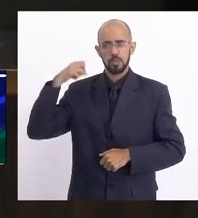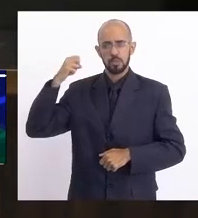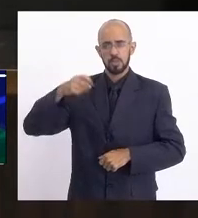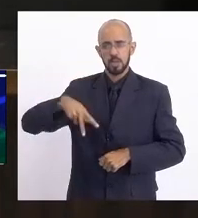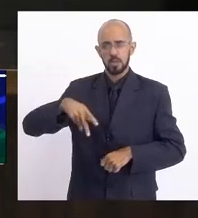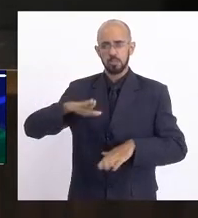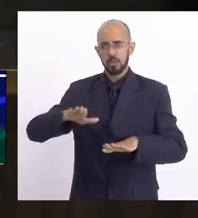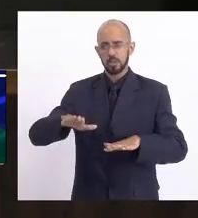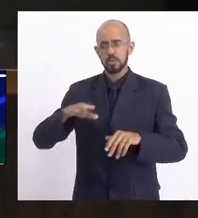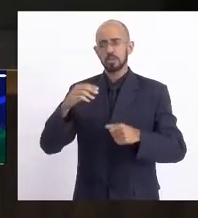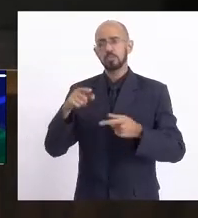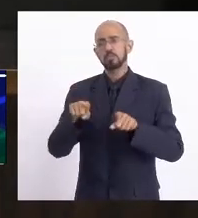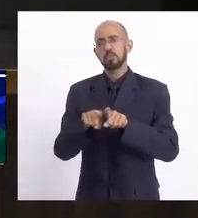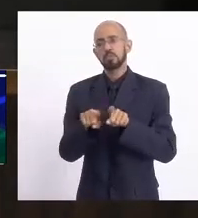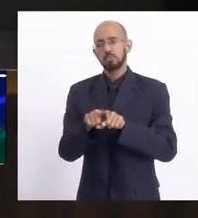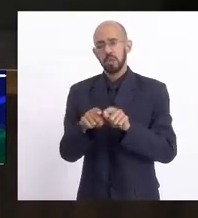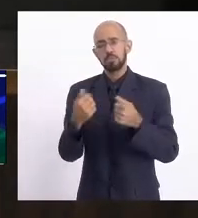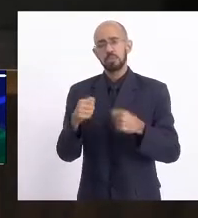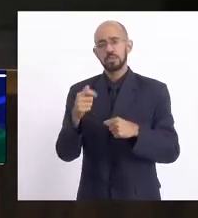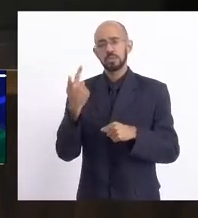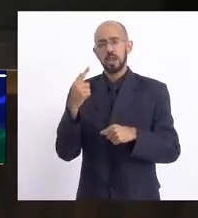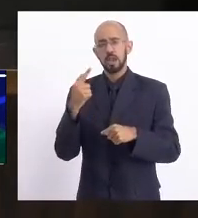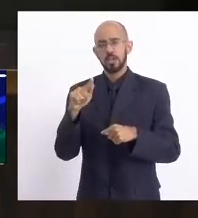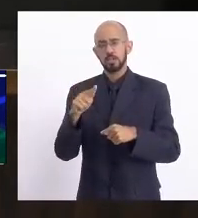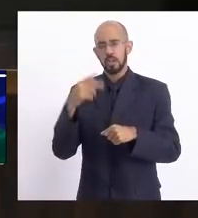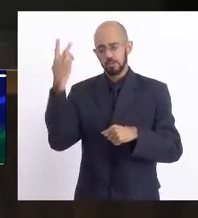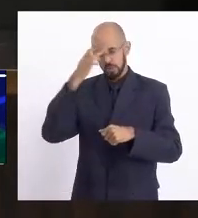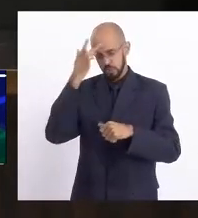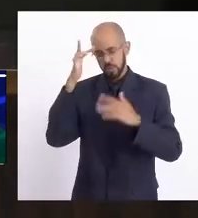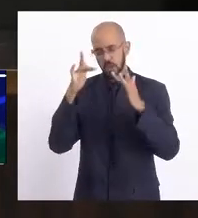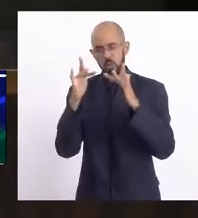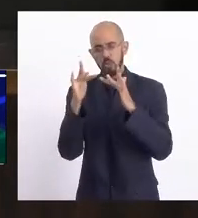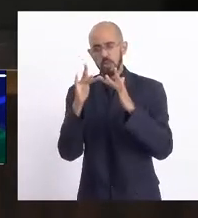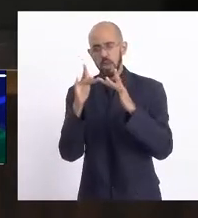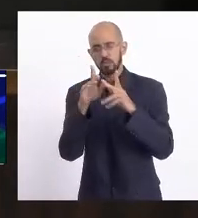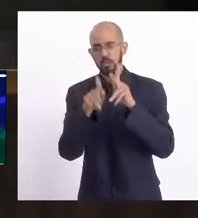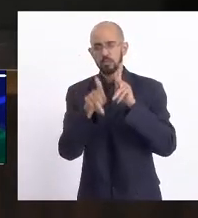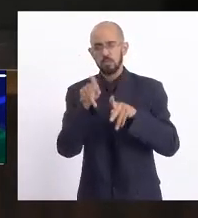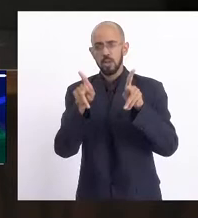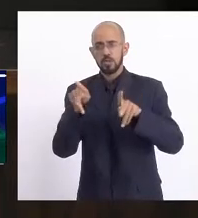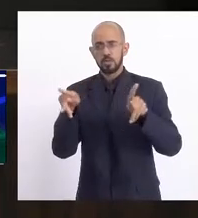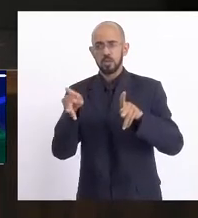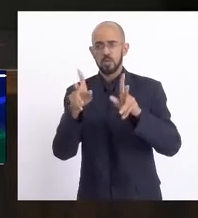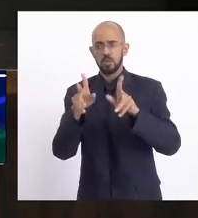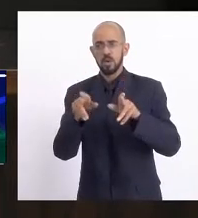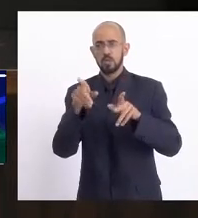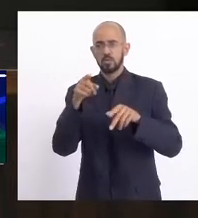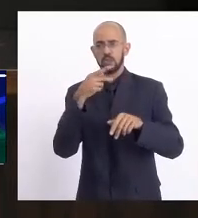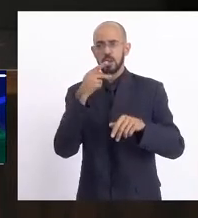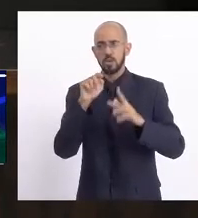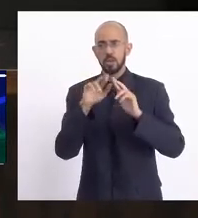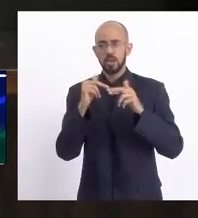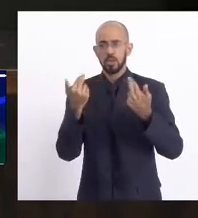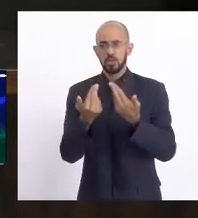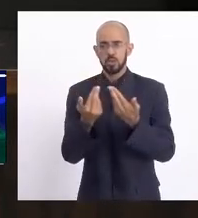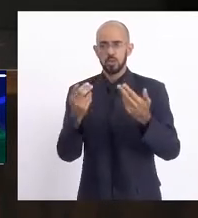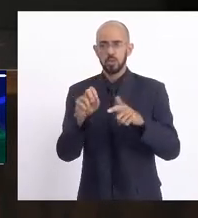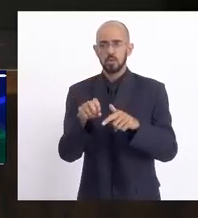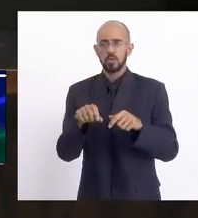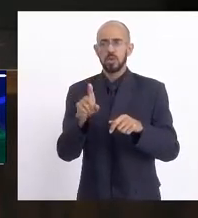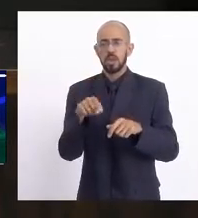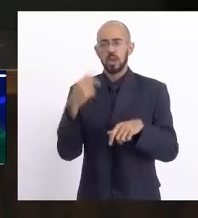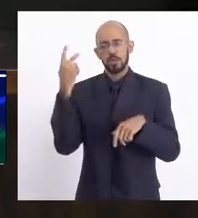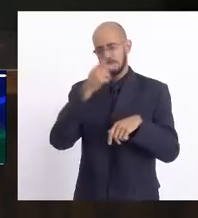a gente precisa garantir quem está na ponta, quem está no dia a dia, como foi dito lá no, na reunião, sentado no